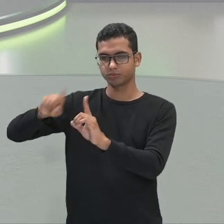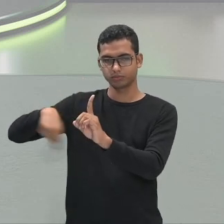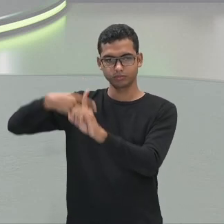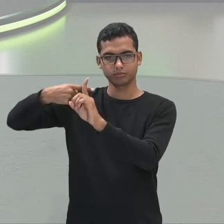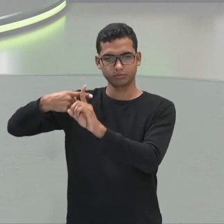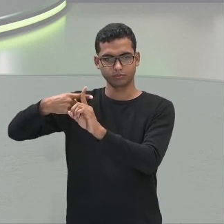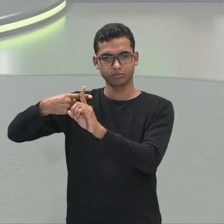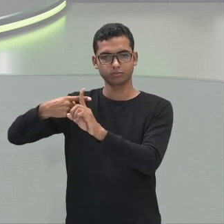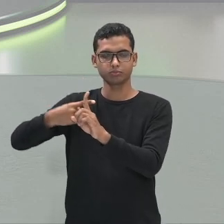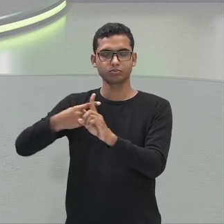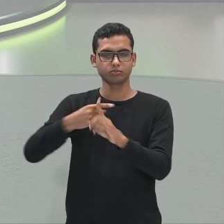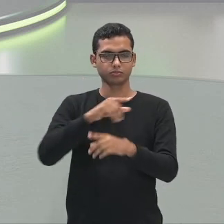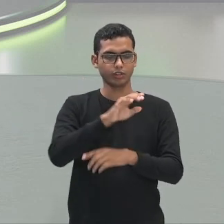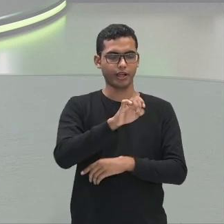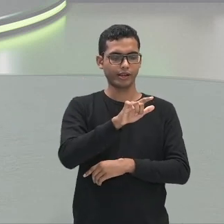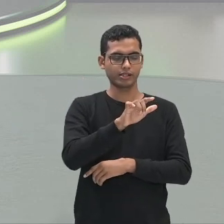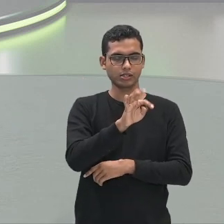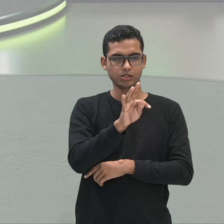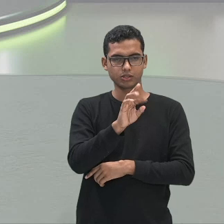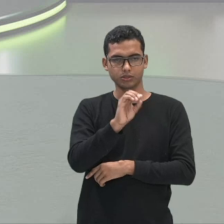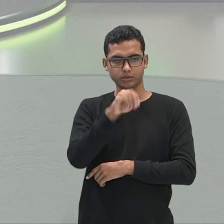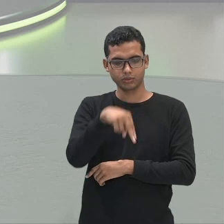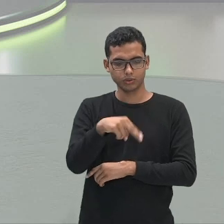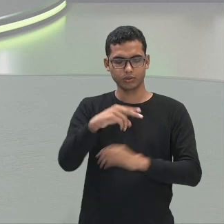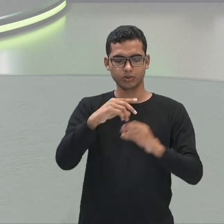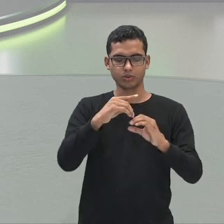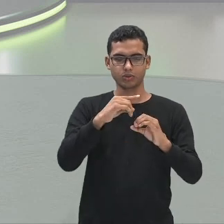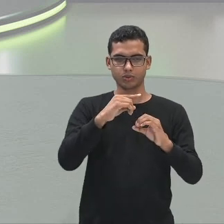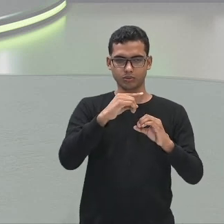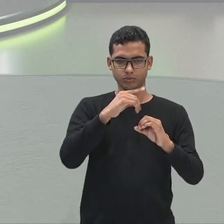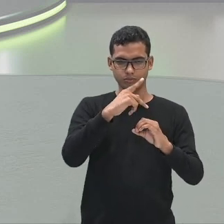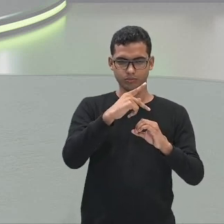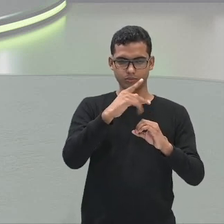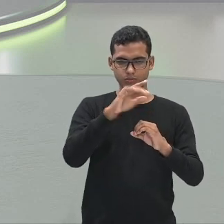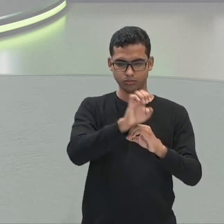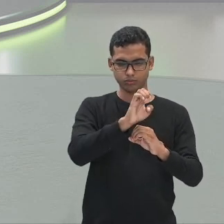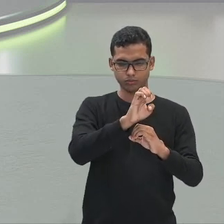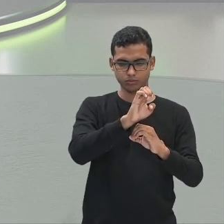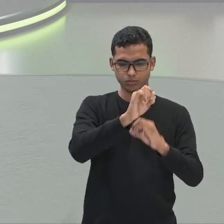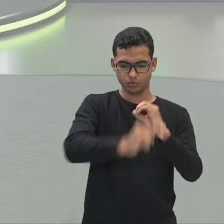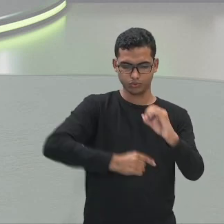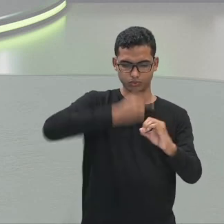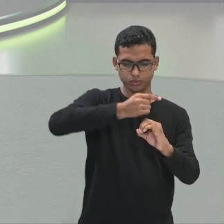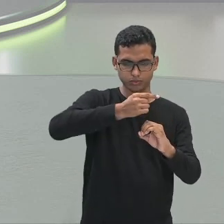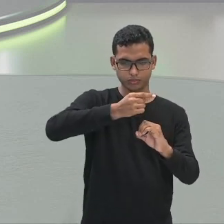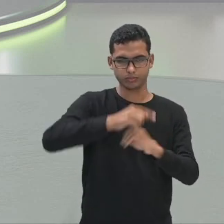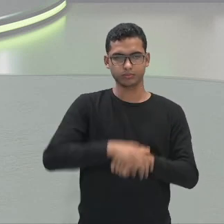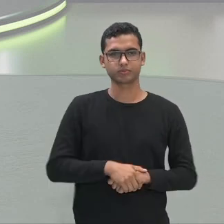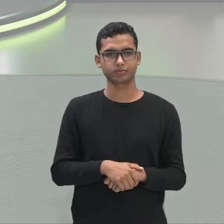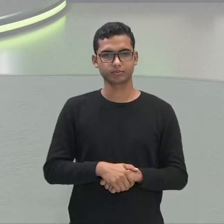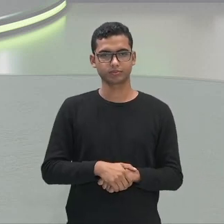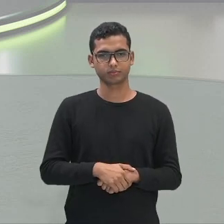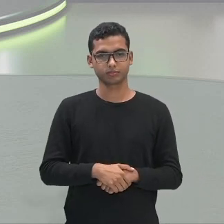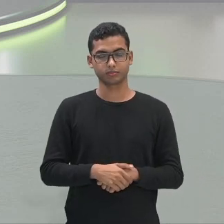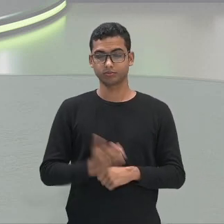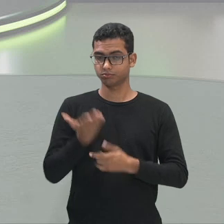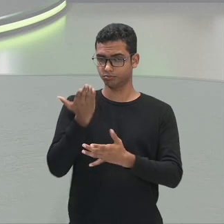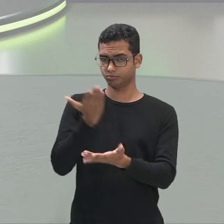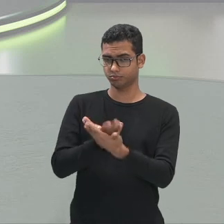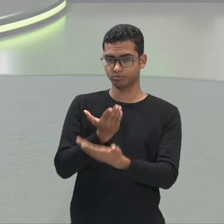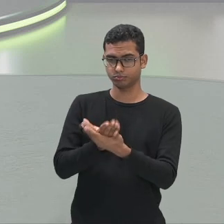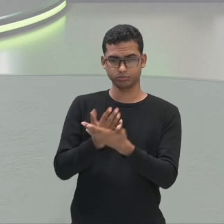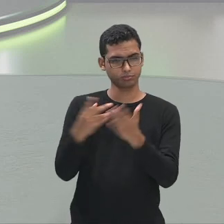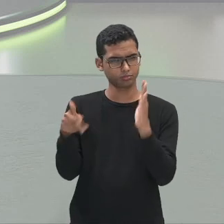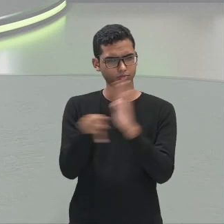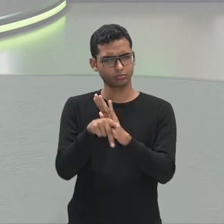o negativo. Claro que, ao falarmos da parte que envolve o